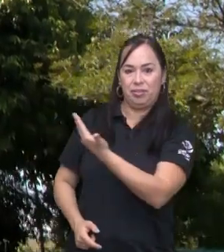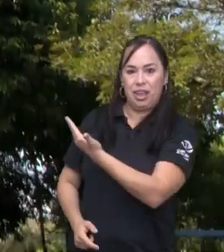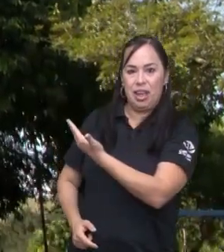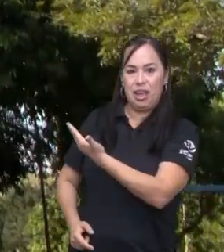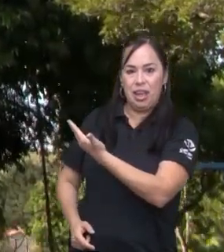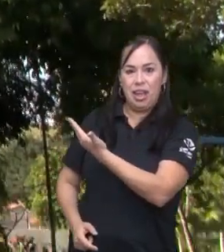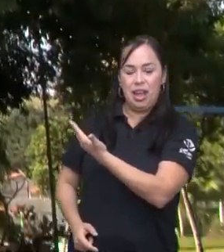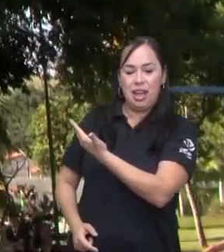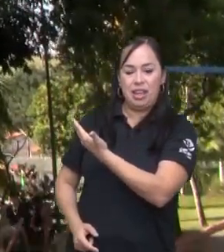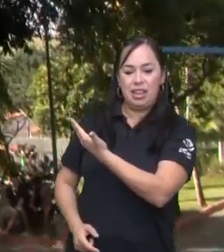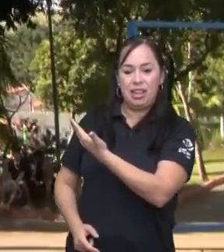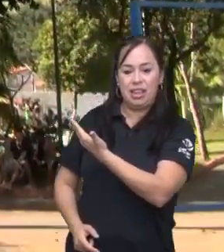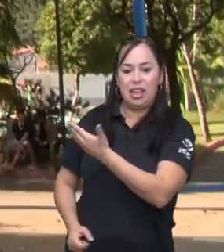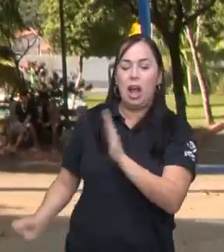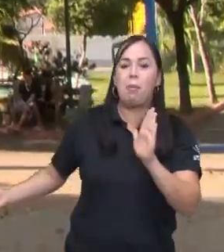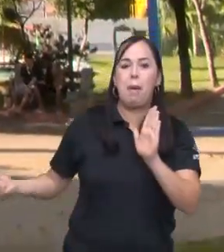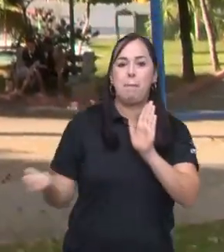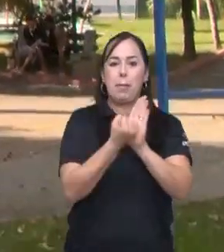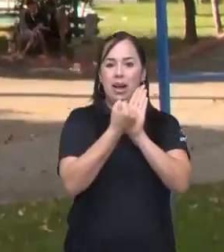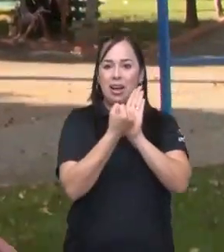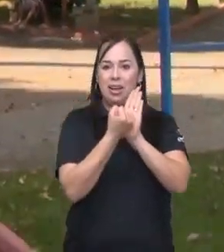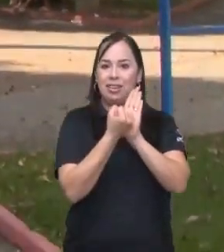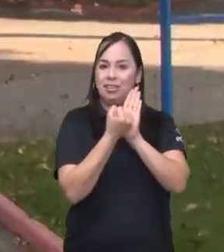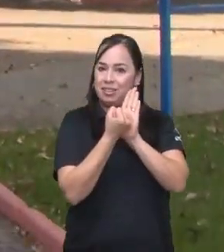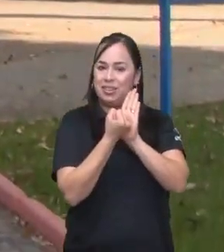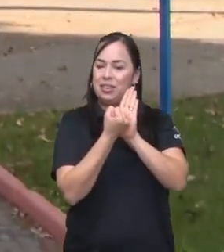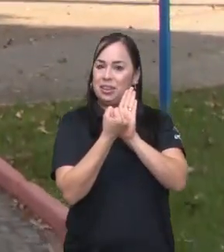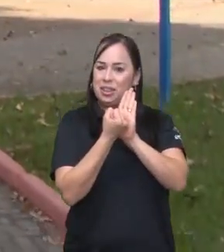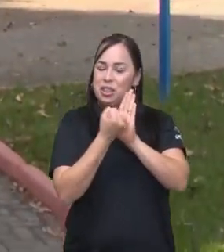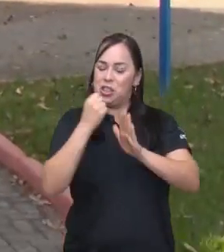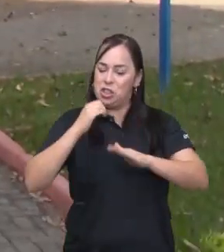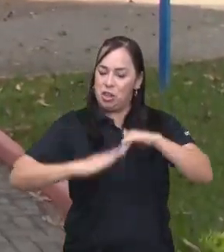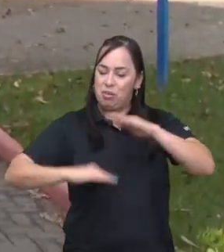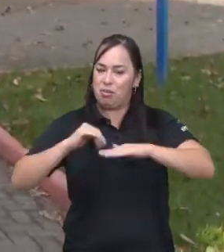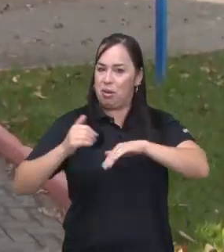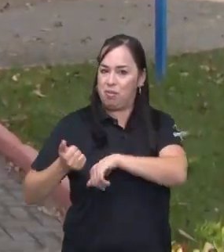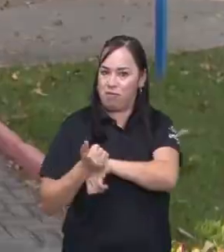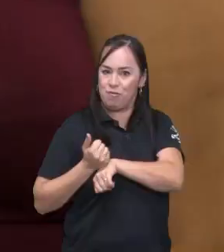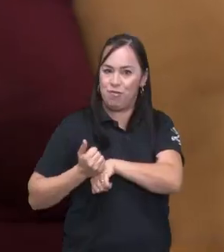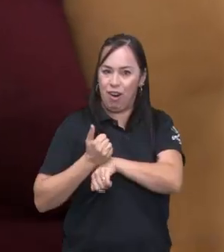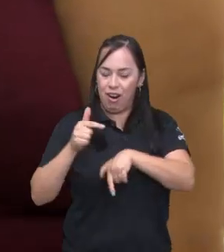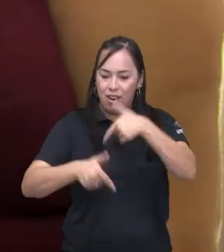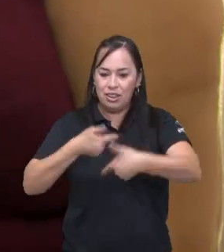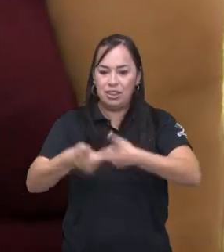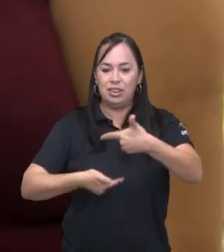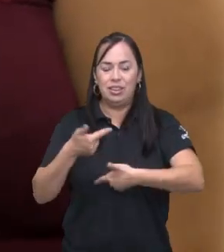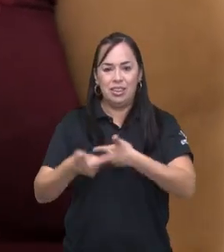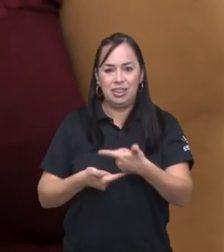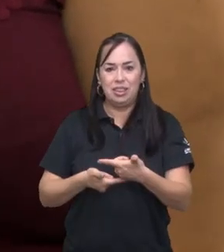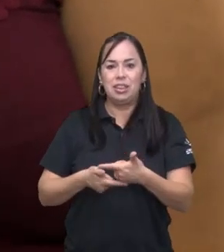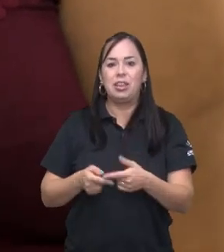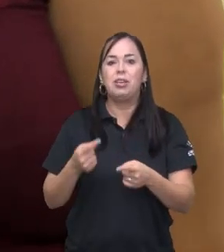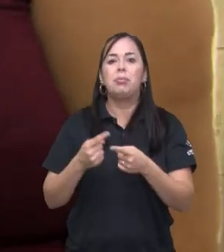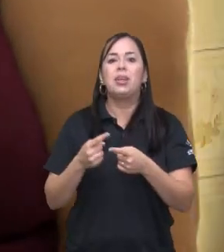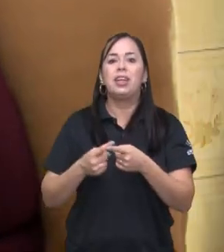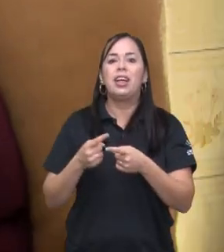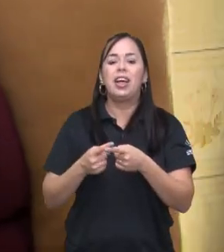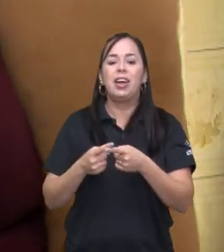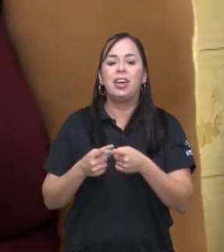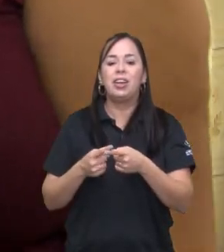Aquela ícone lá no meio da praça, né? Então, aquele ali era a parte do que era todos trabalhador, por isso que tem